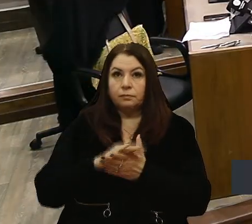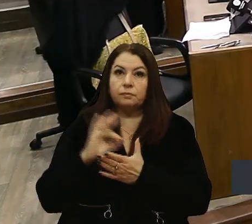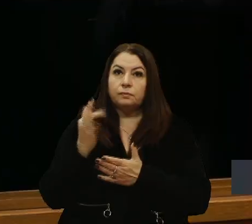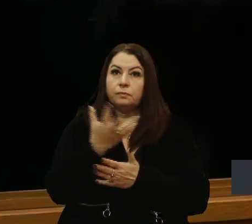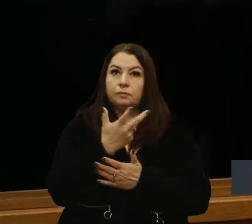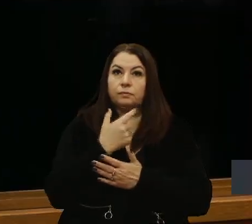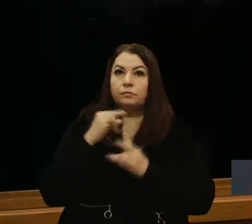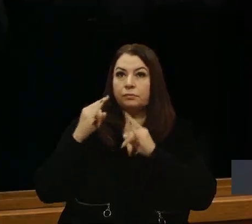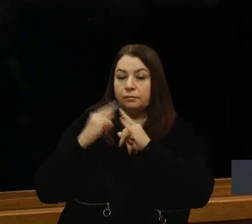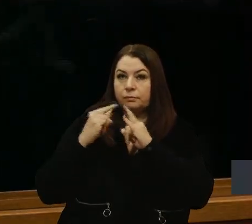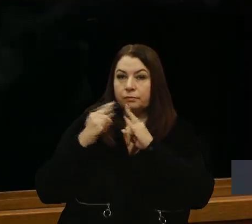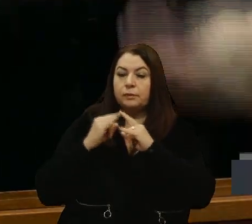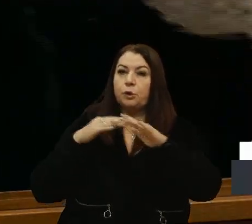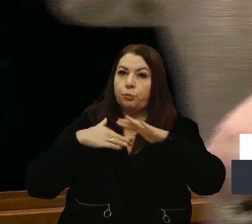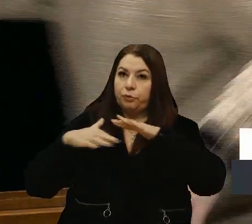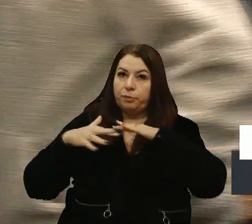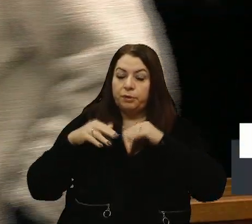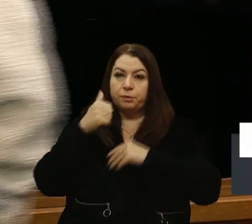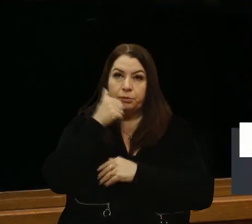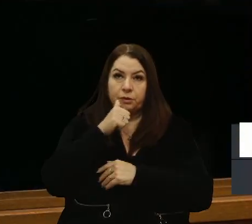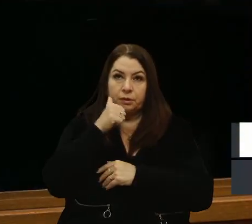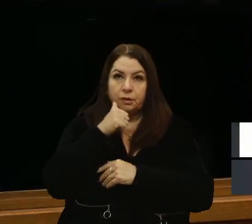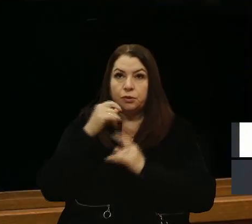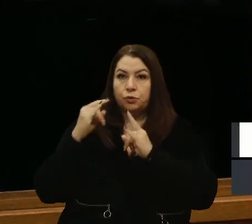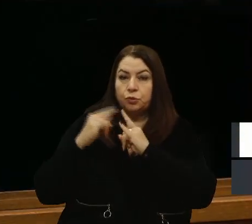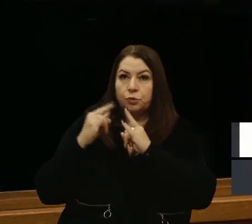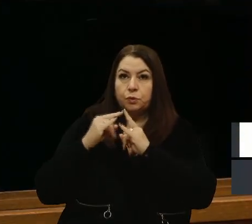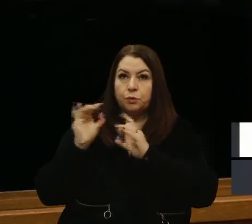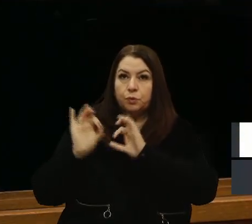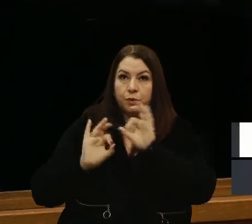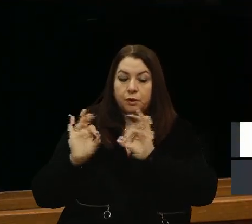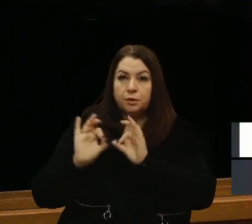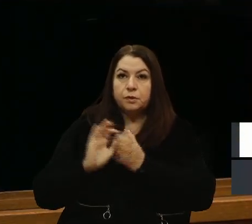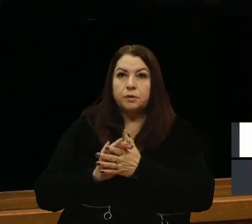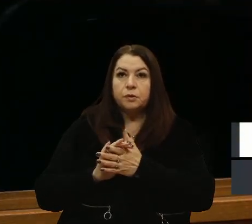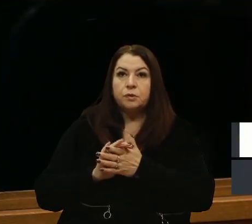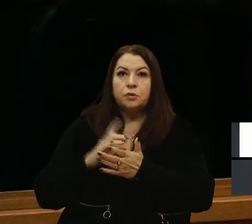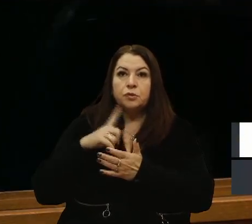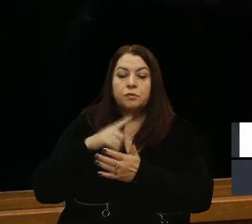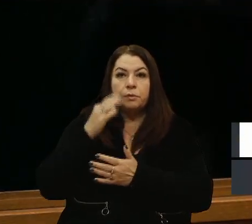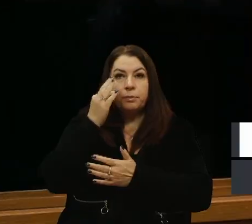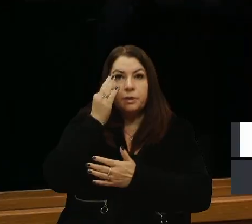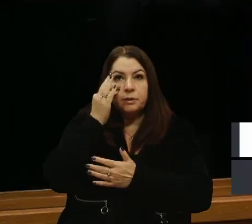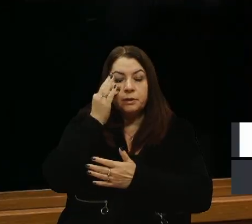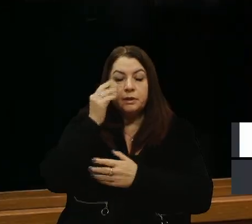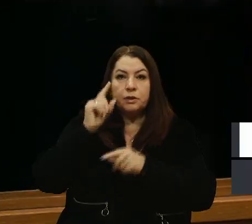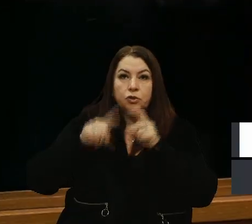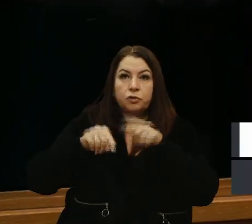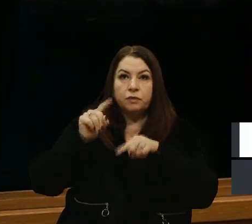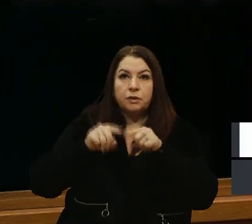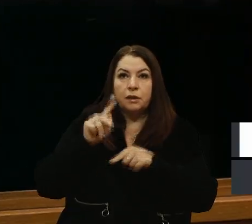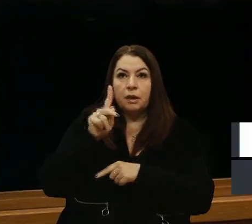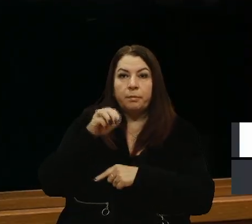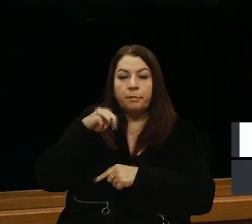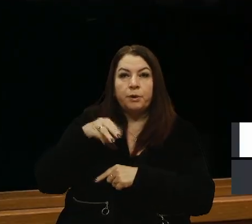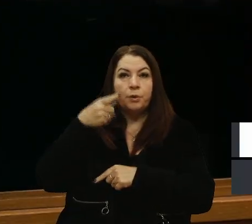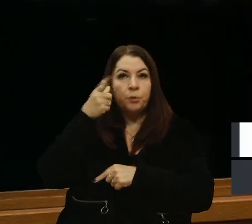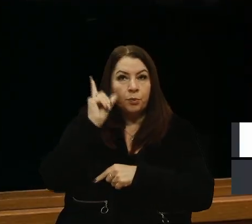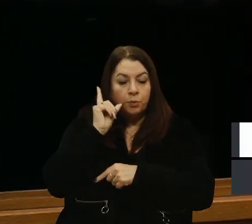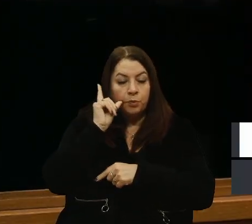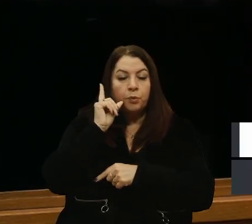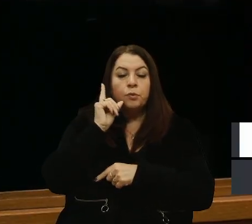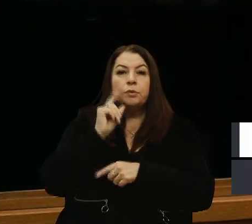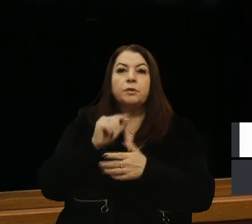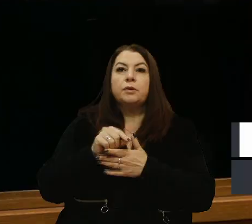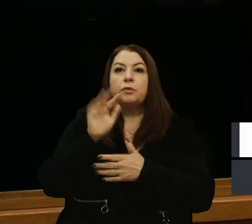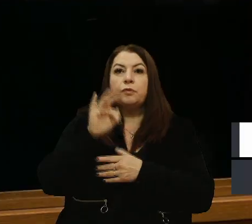as entidades, movimentos de mulheres, instituições, organizações que estiveram presentes na atividade da PEN ontem, da Procuradoria Especial da